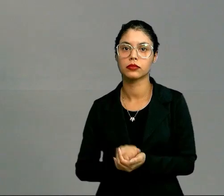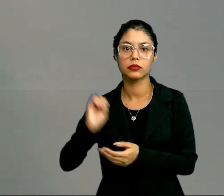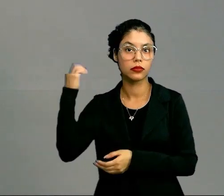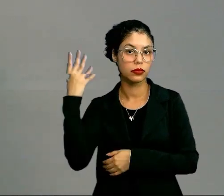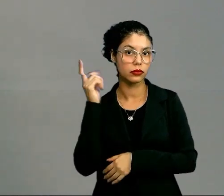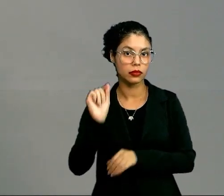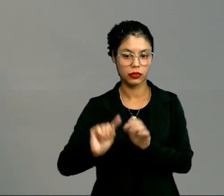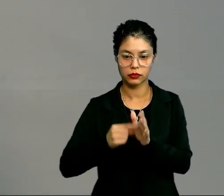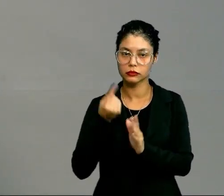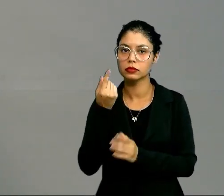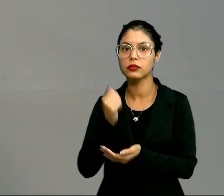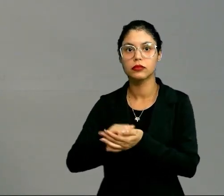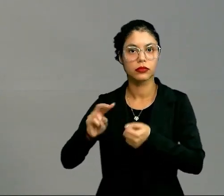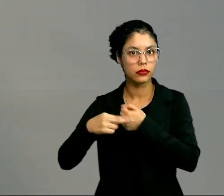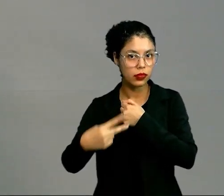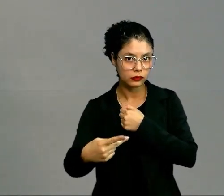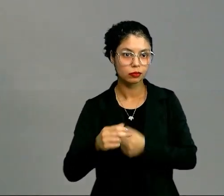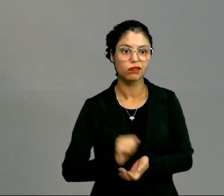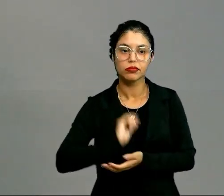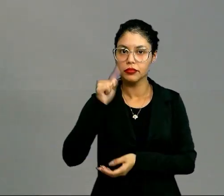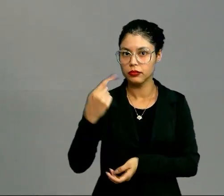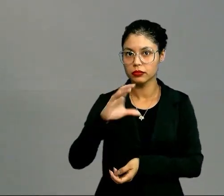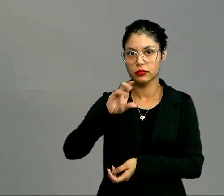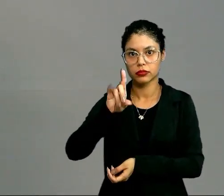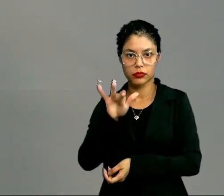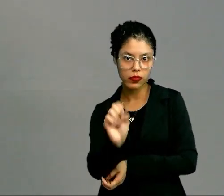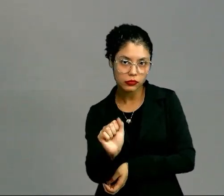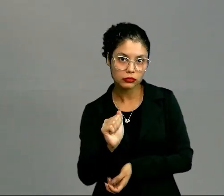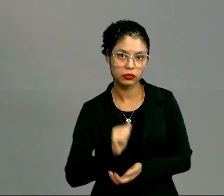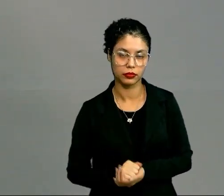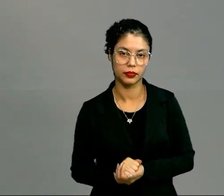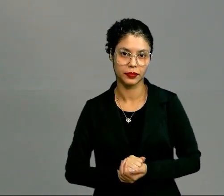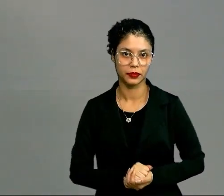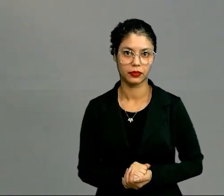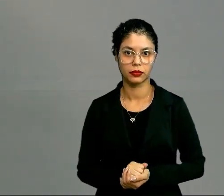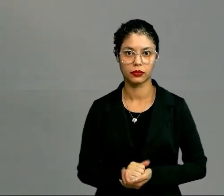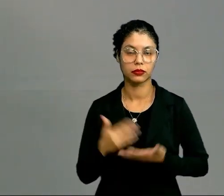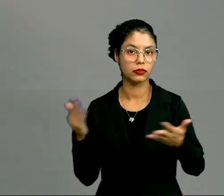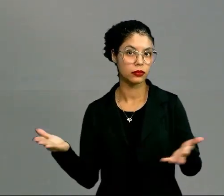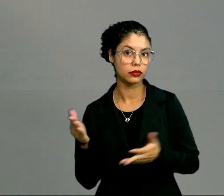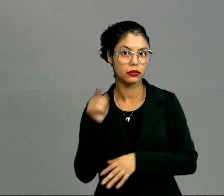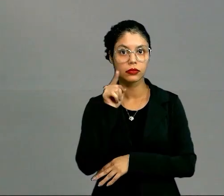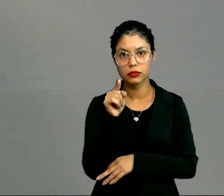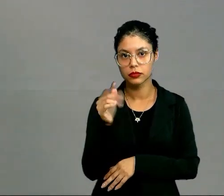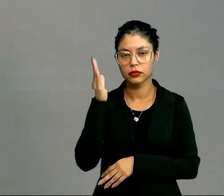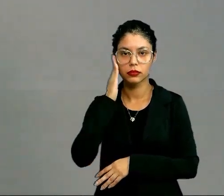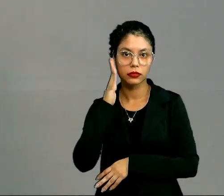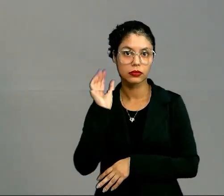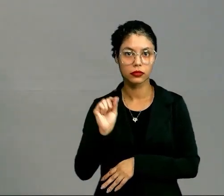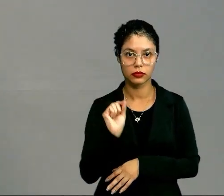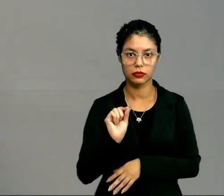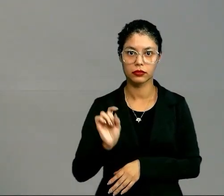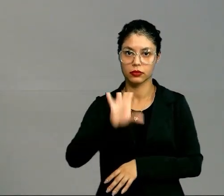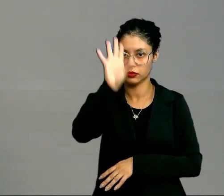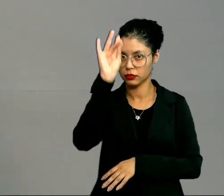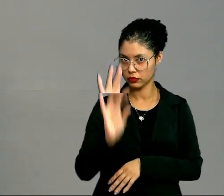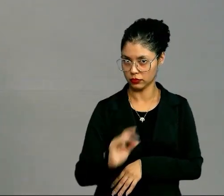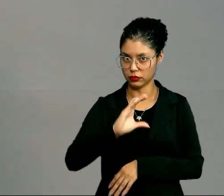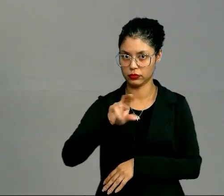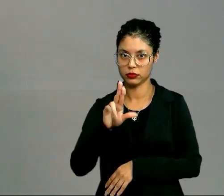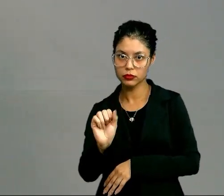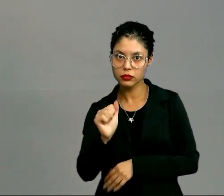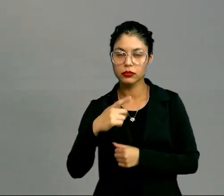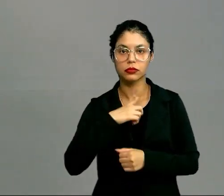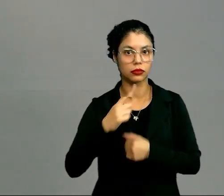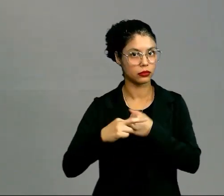de ele colocar a primeira consequência, né? E aí depois ele coloca a causa. E aí eu quero que você entenda que para cada causa existe